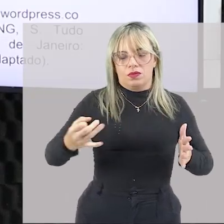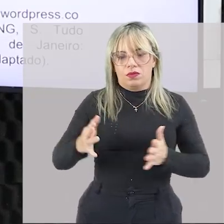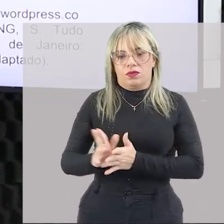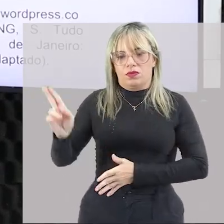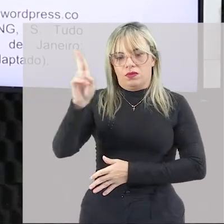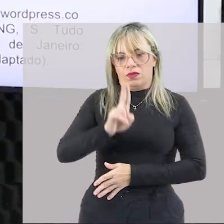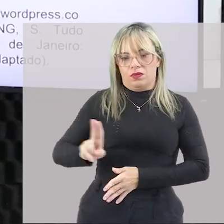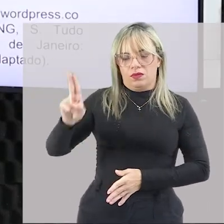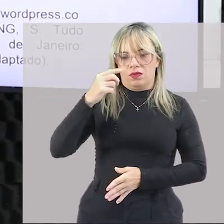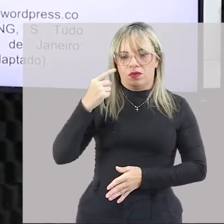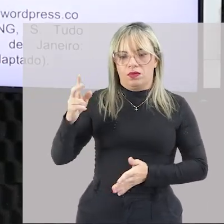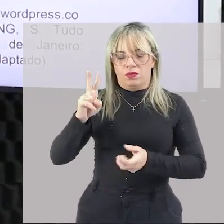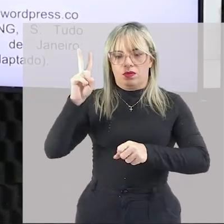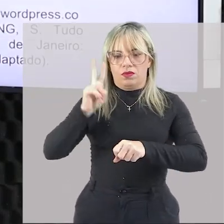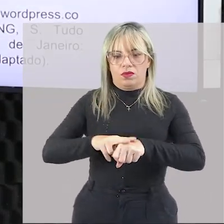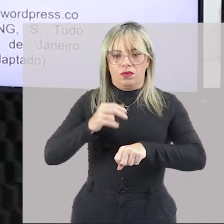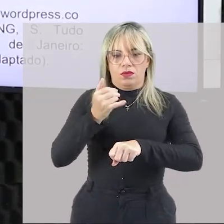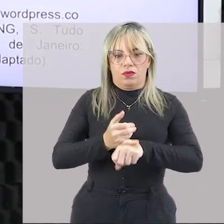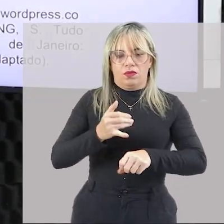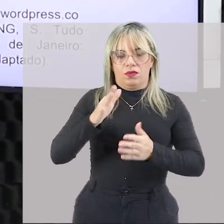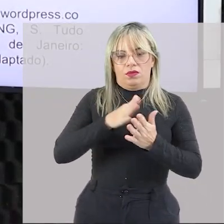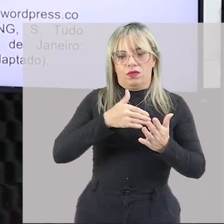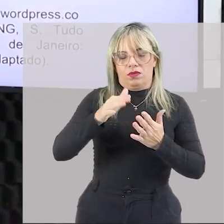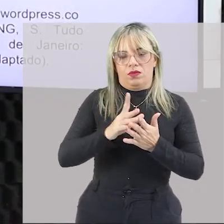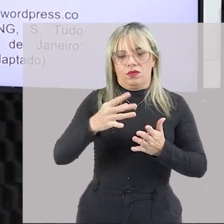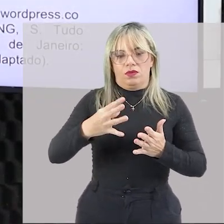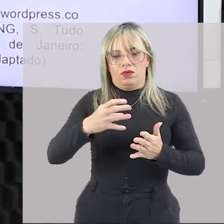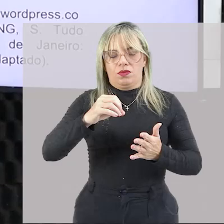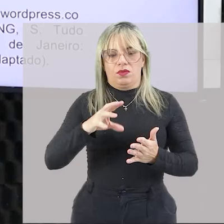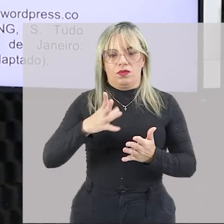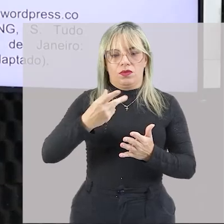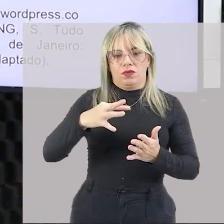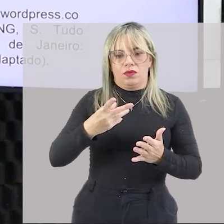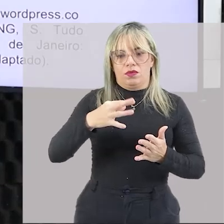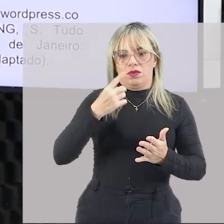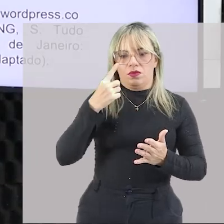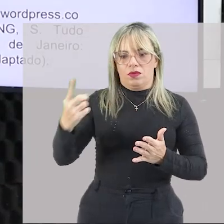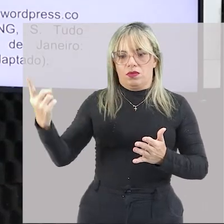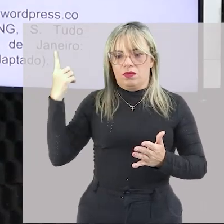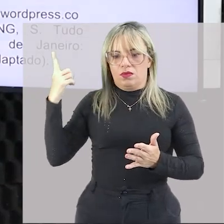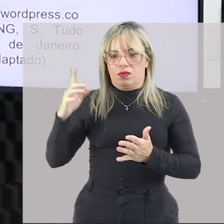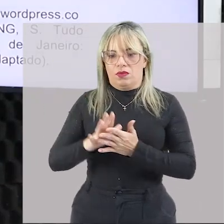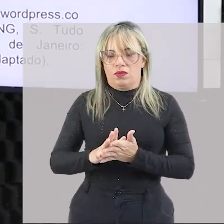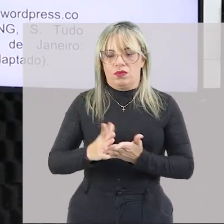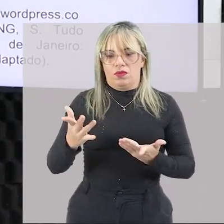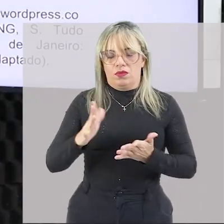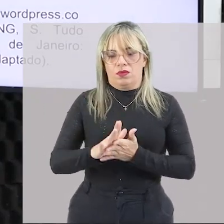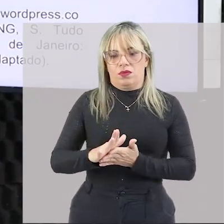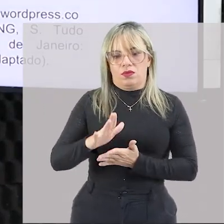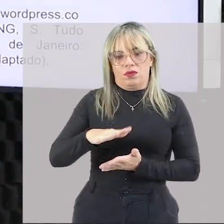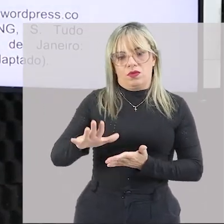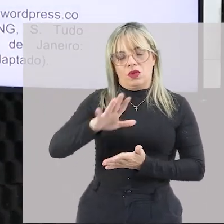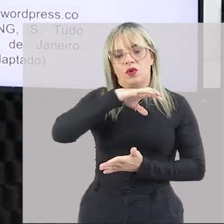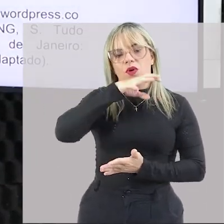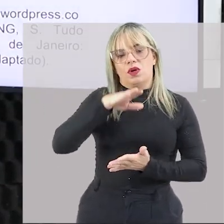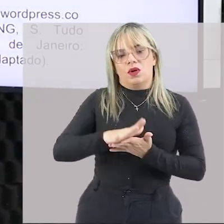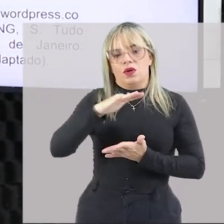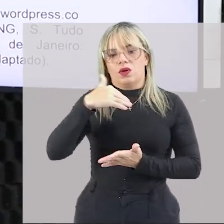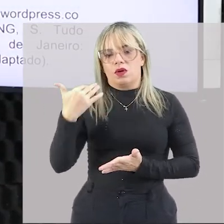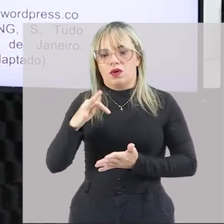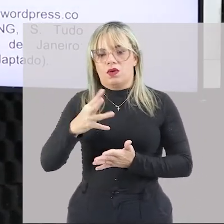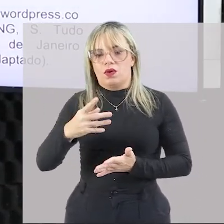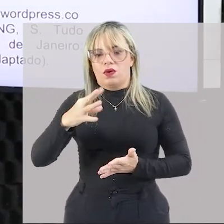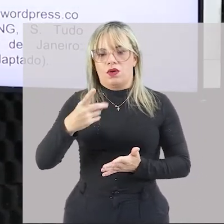usavam. Vidro, aço pintado, silicone, acrílico, monofilamento, aço inoxidável, um bezerro, um animal morto e